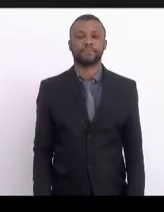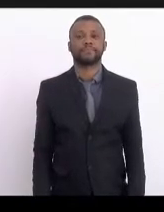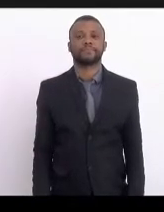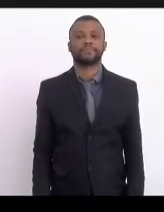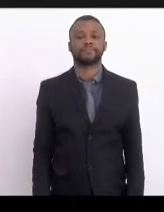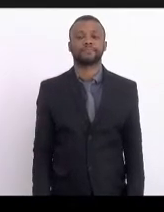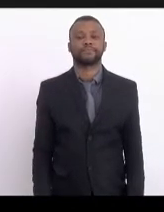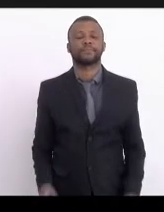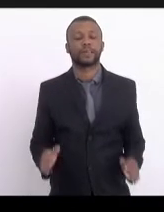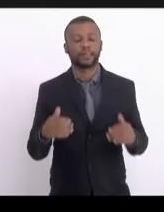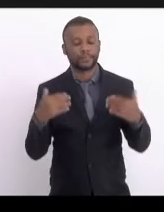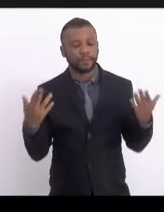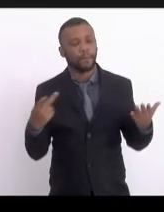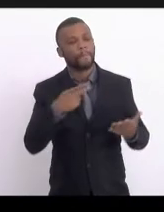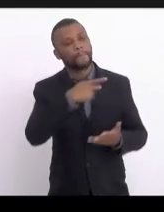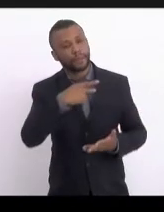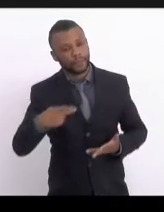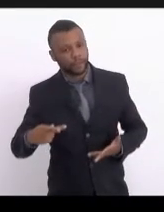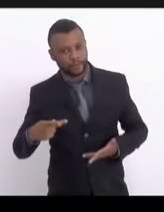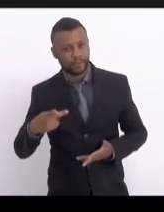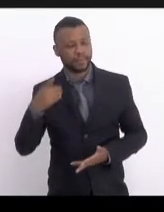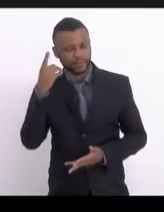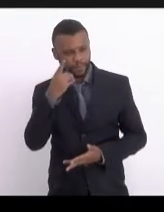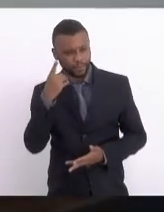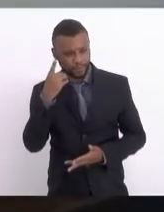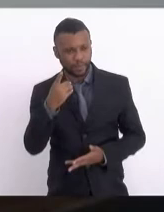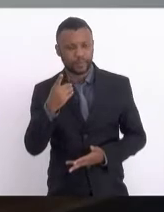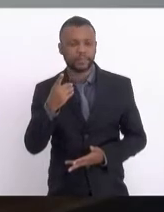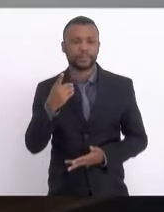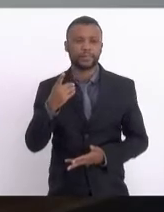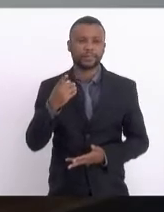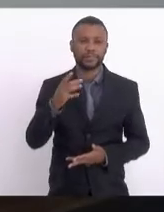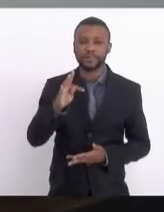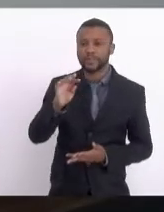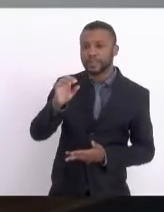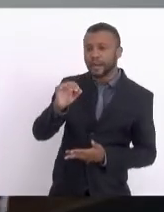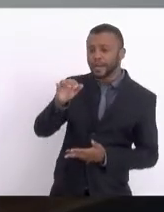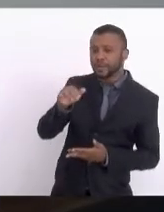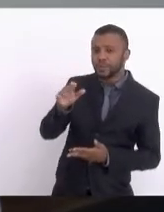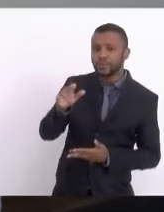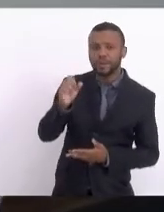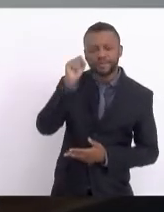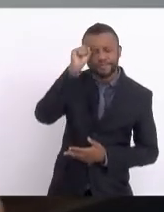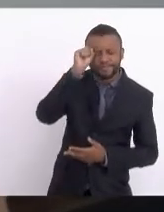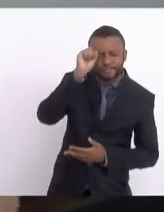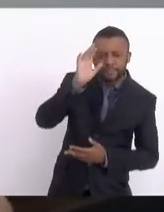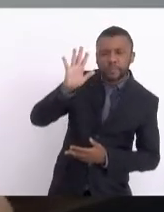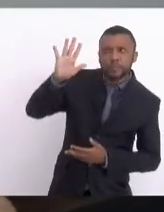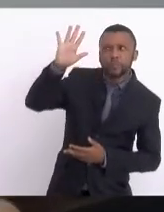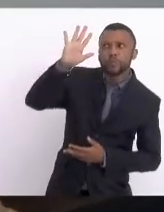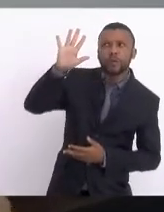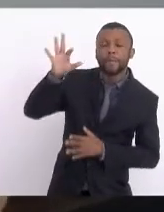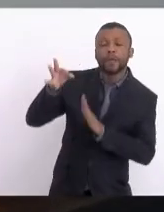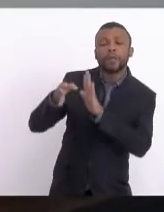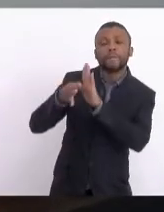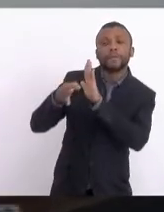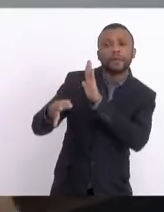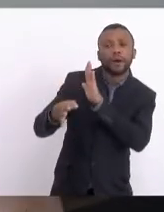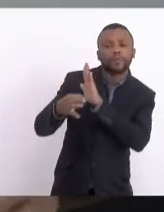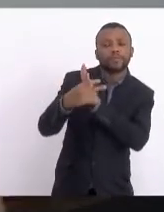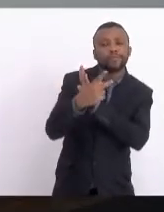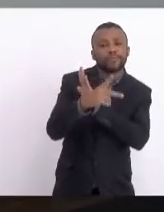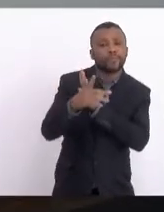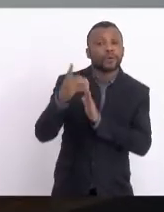Deputado Valdec, logo em seguida, deputado Eliomar Coelho. Deputada Tia Ju, provocado pelas intervenções do deputado Flávio Serafim e do deputado Luiz